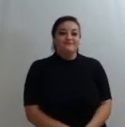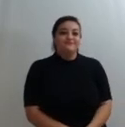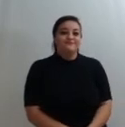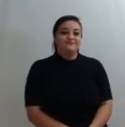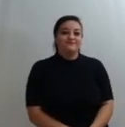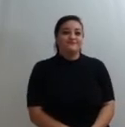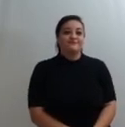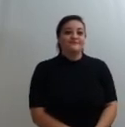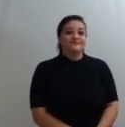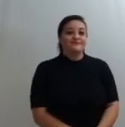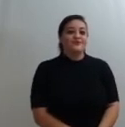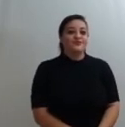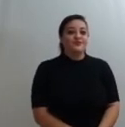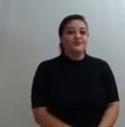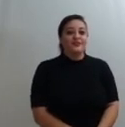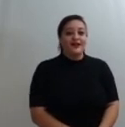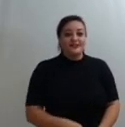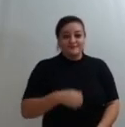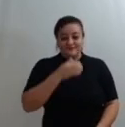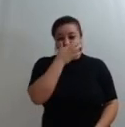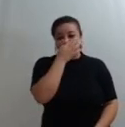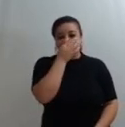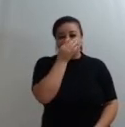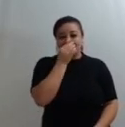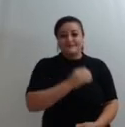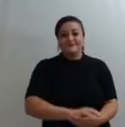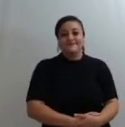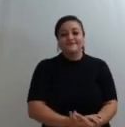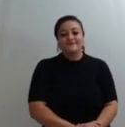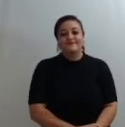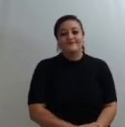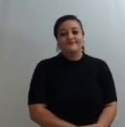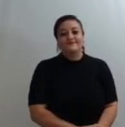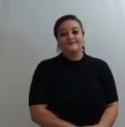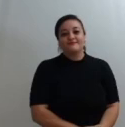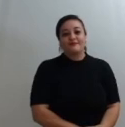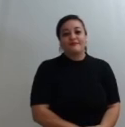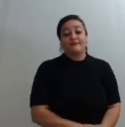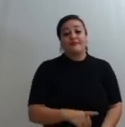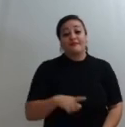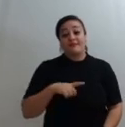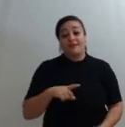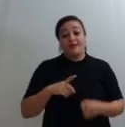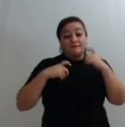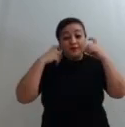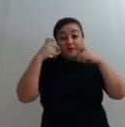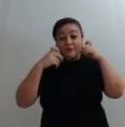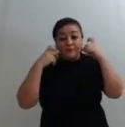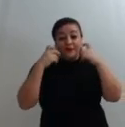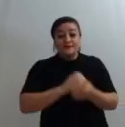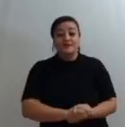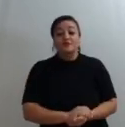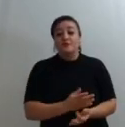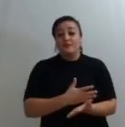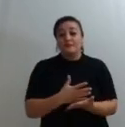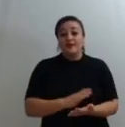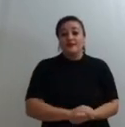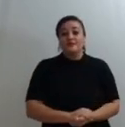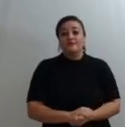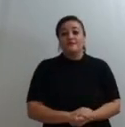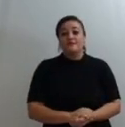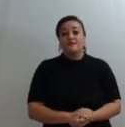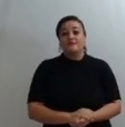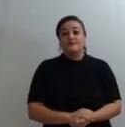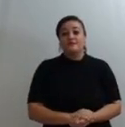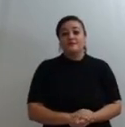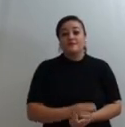Voto eu a seguir, e essa foi também minha preocupação. Em princípio, é uma intimação que ele pode atender